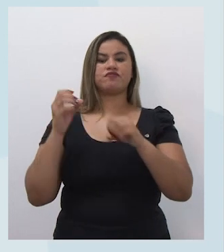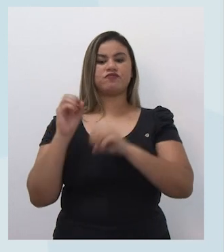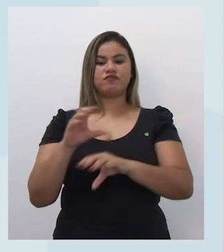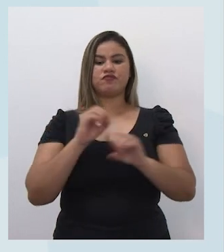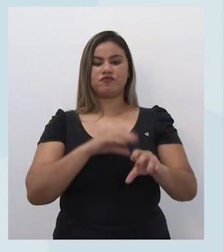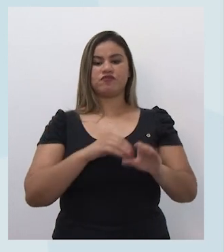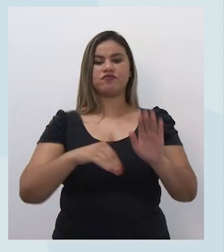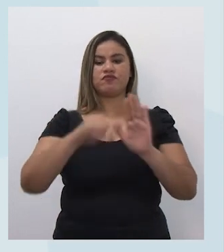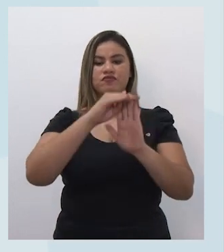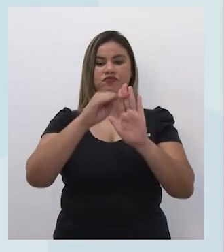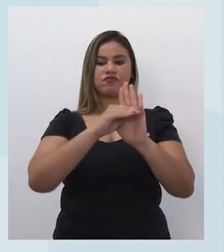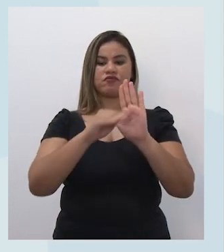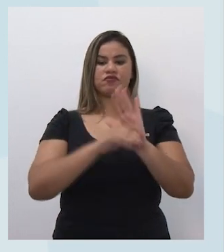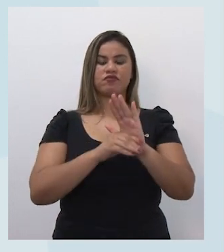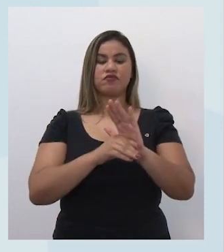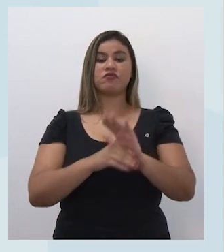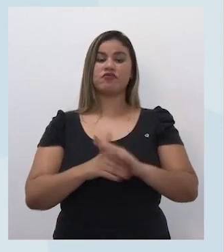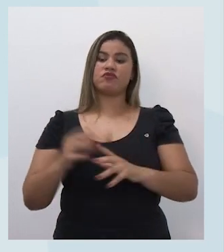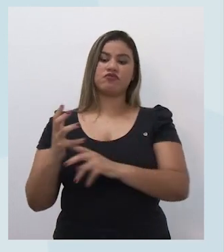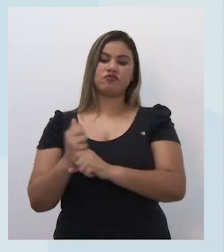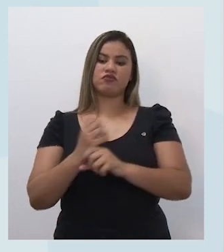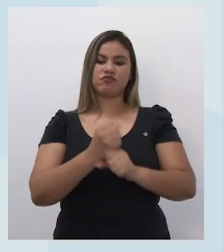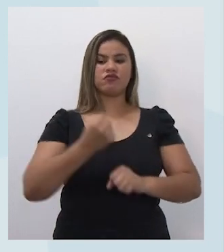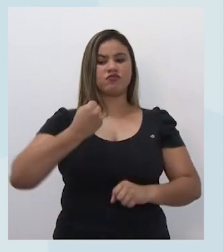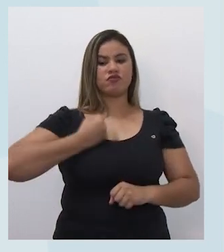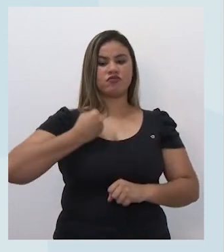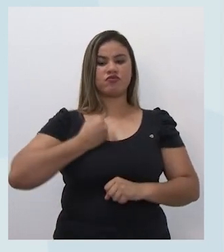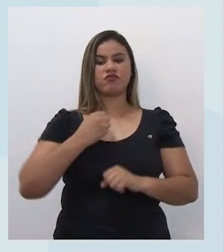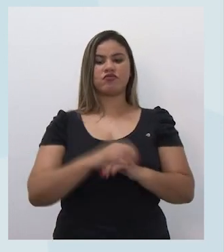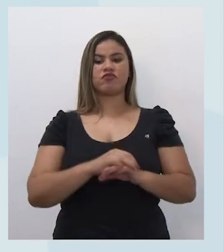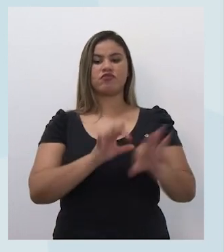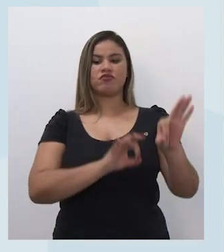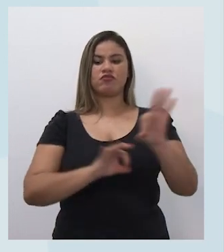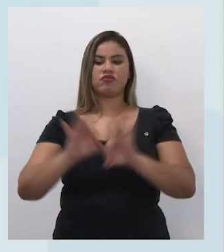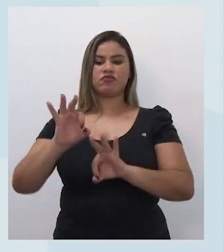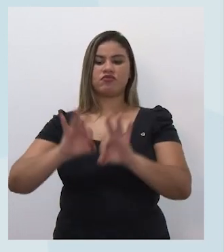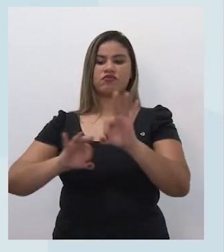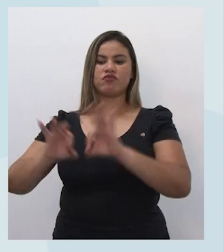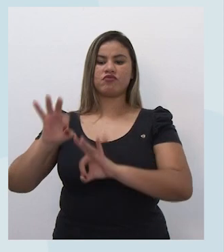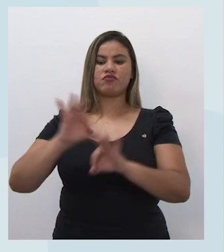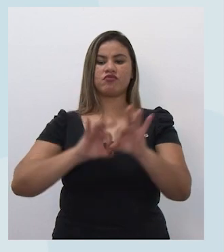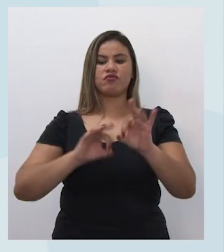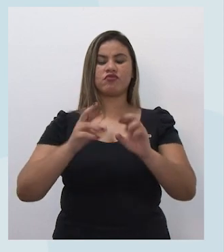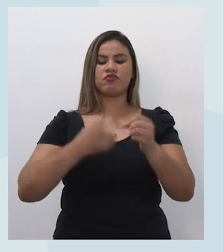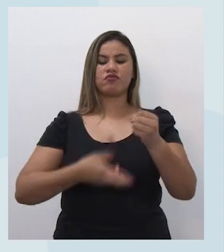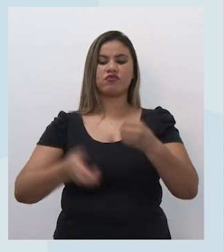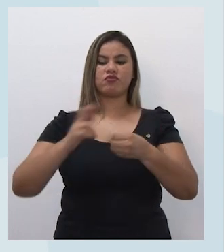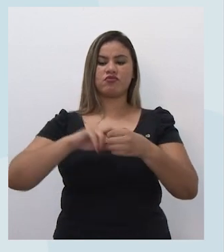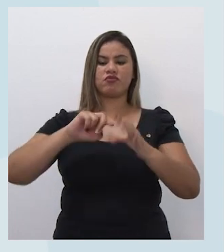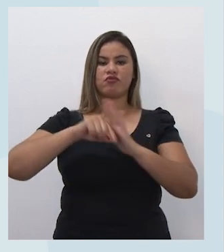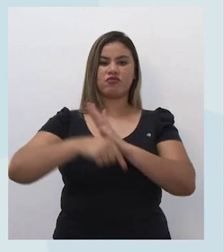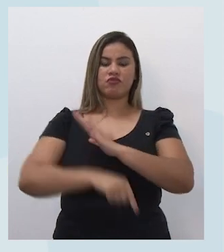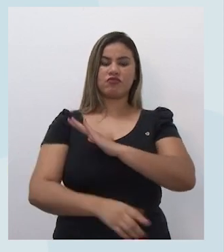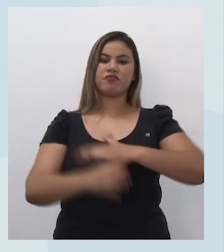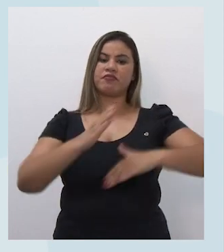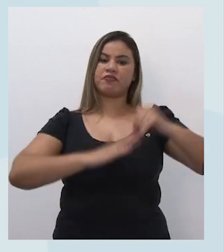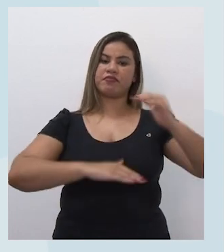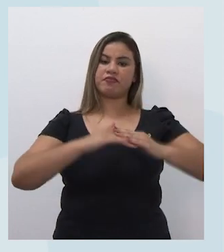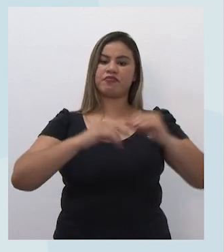cronograma, fechamento de notas, plano do projeto de recuperação intensiva e habilidades a serem